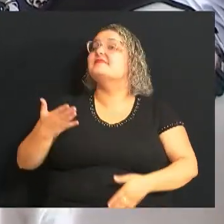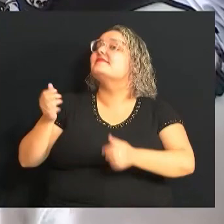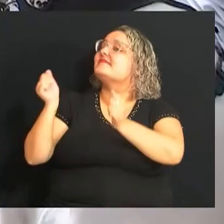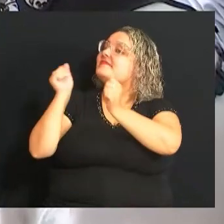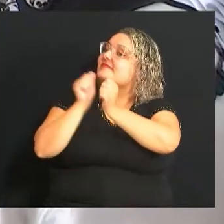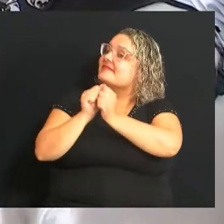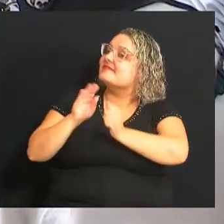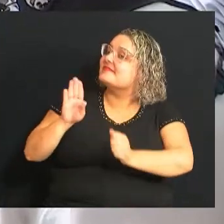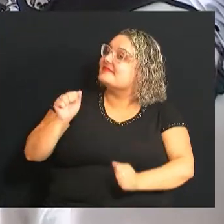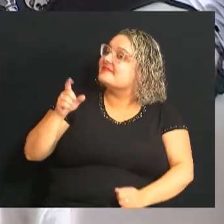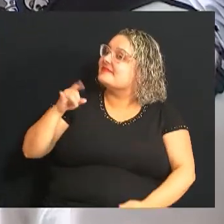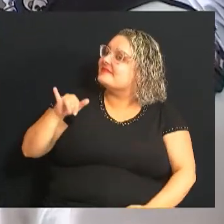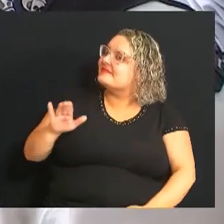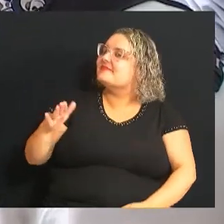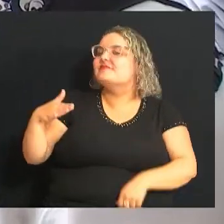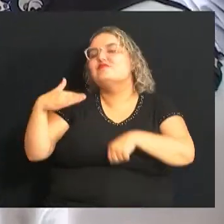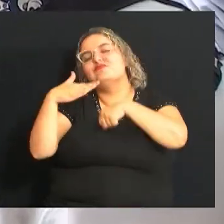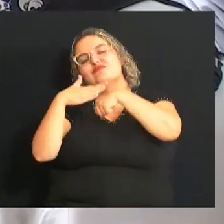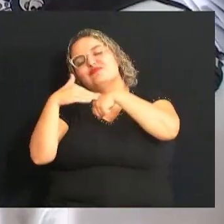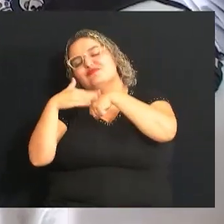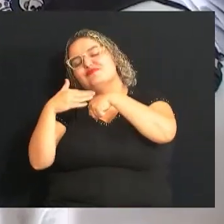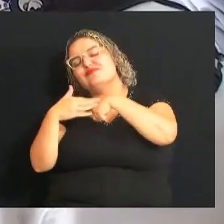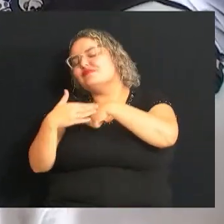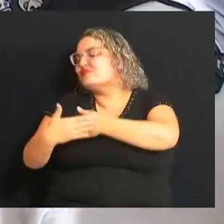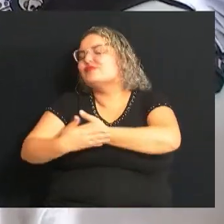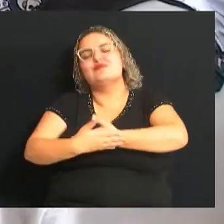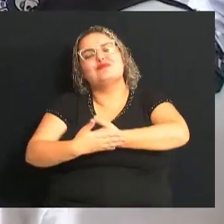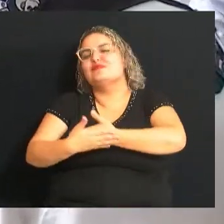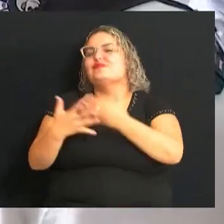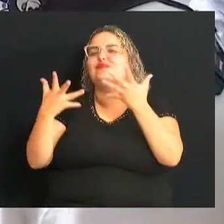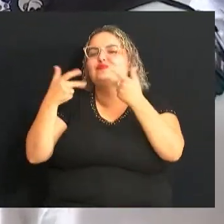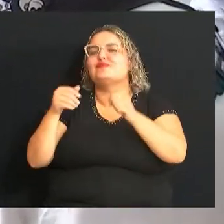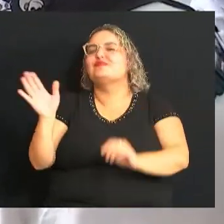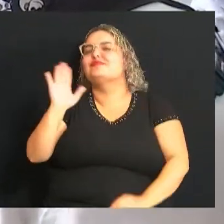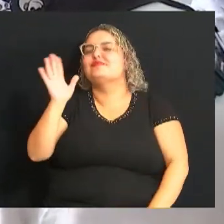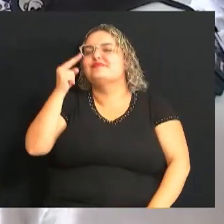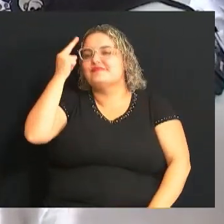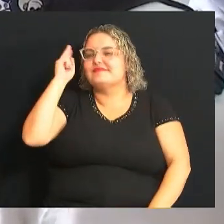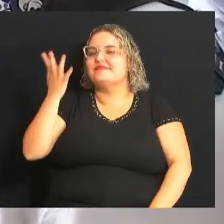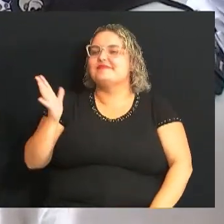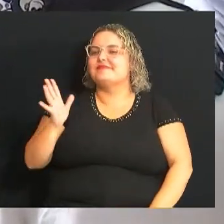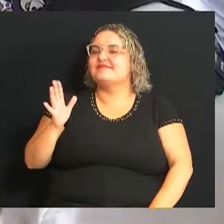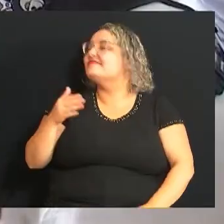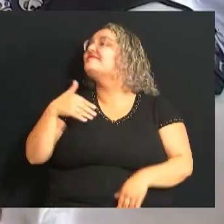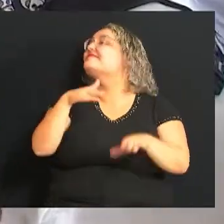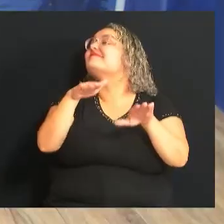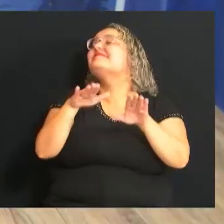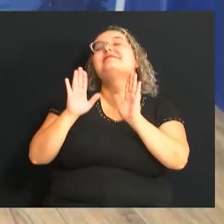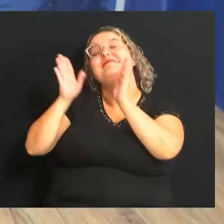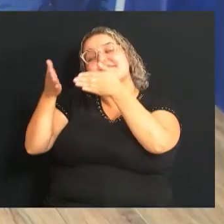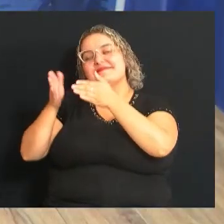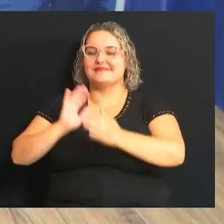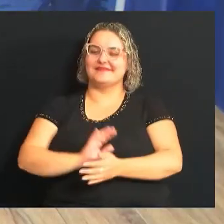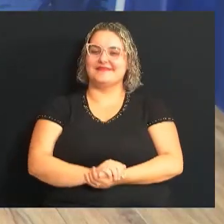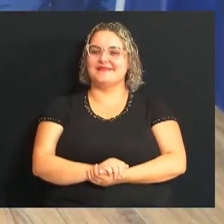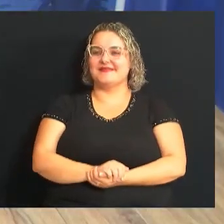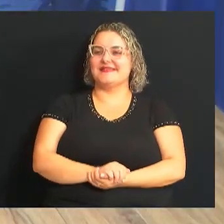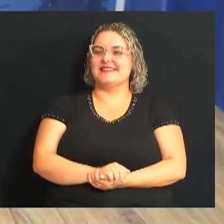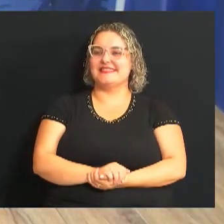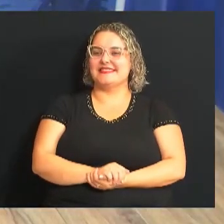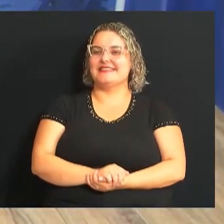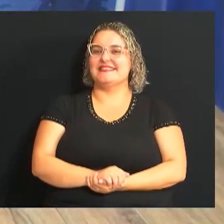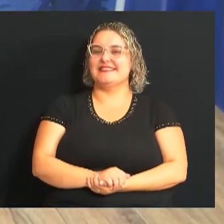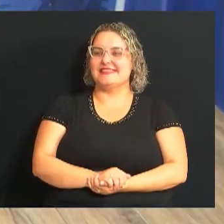Bud, fazendo um carinhozinho, que ele é um bebezinho lindo. Tchau, Gabriel. Não vou dar nem mais atenção para você. E